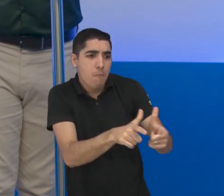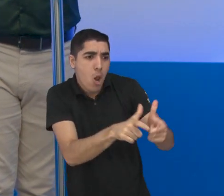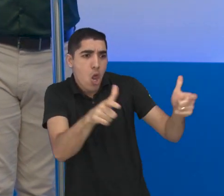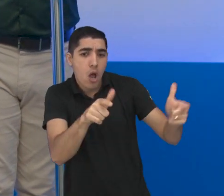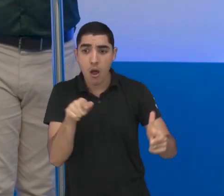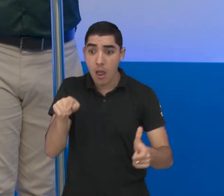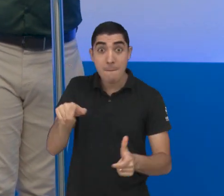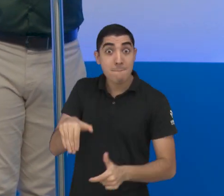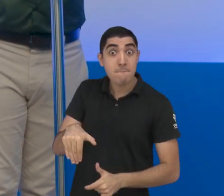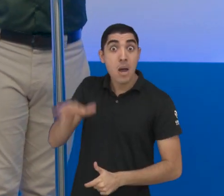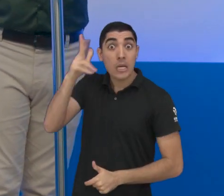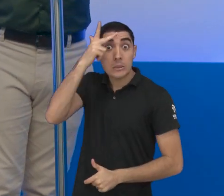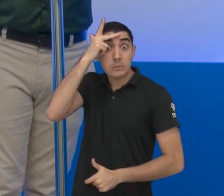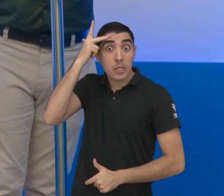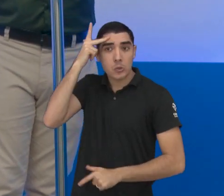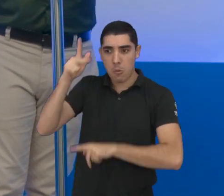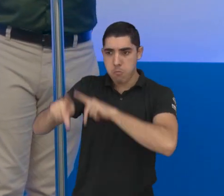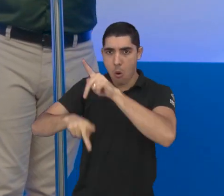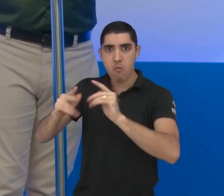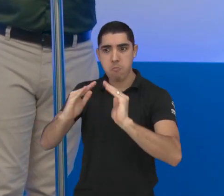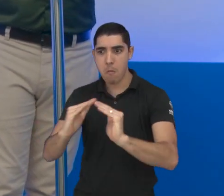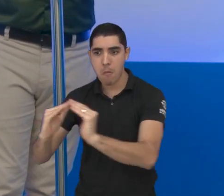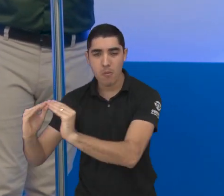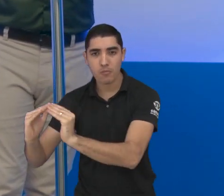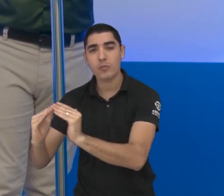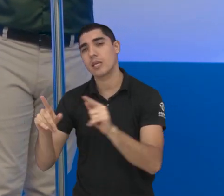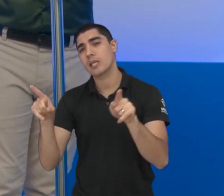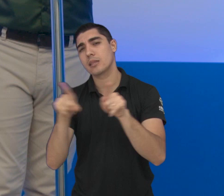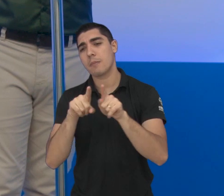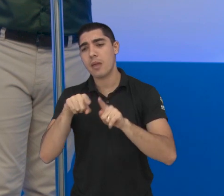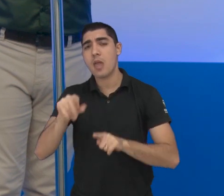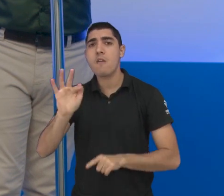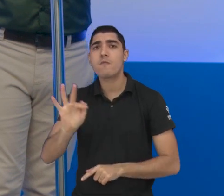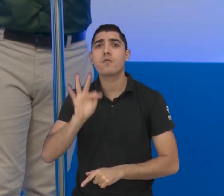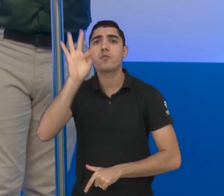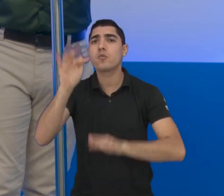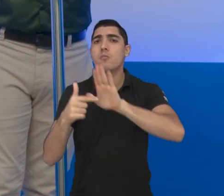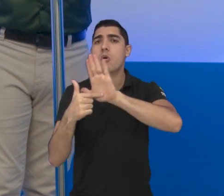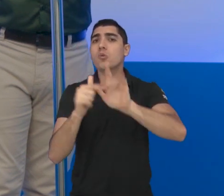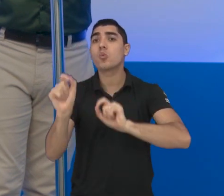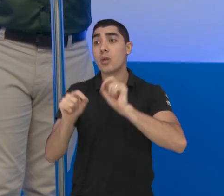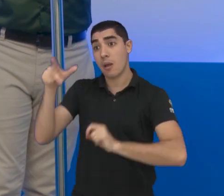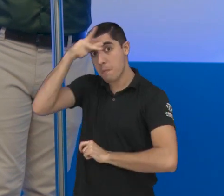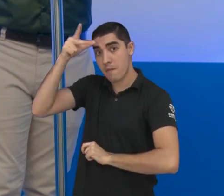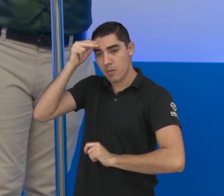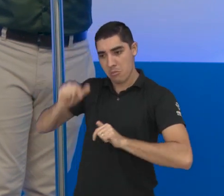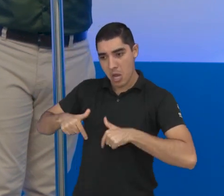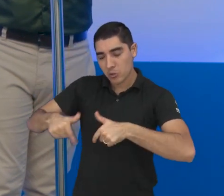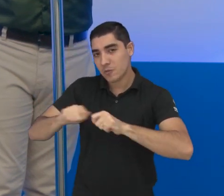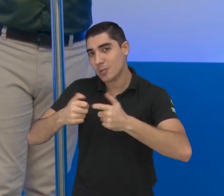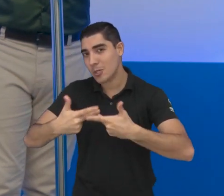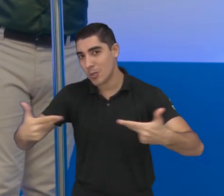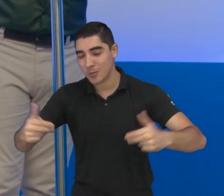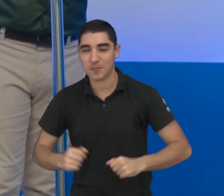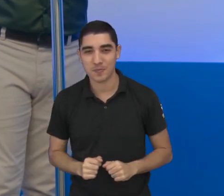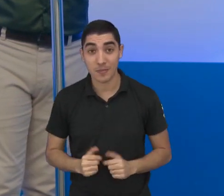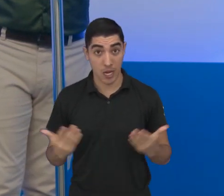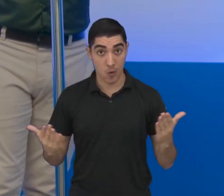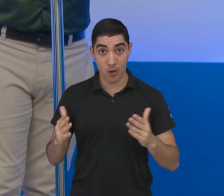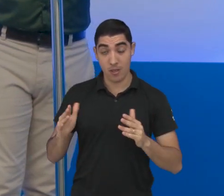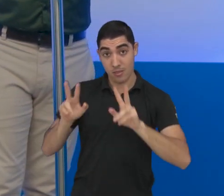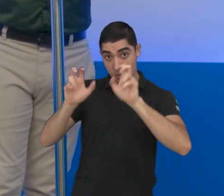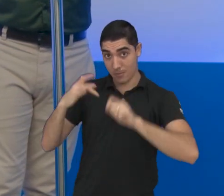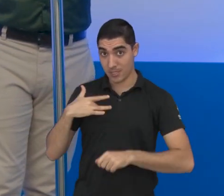mais cresceu, qual a mais populosa e o que esses números podem apontar sobre o futuro das políticas públicas. E sobre